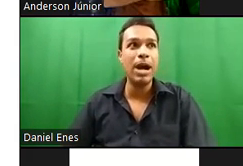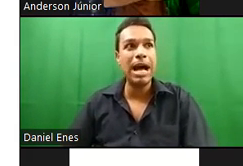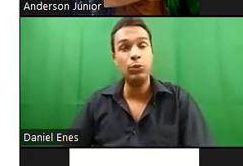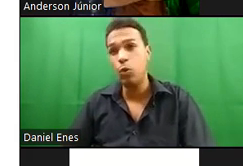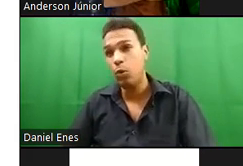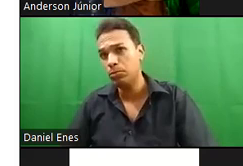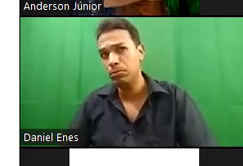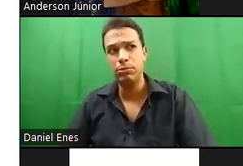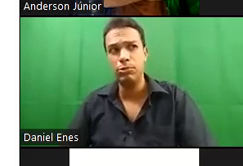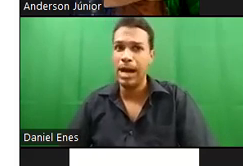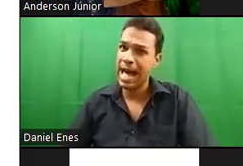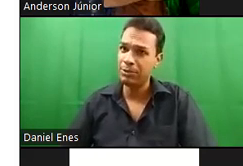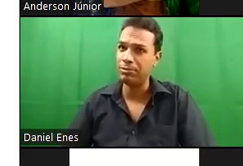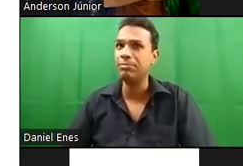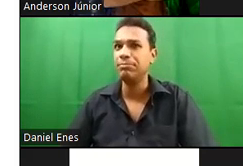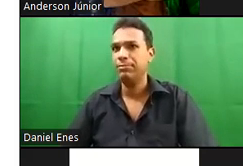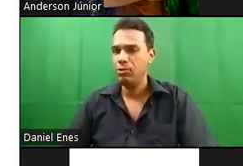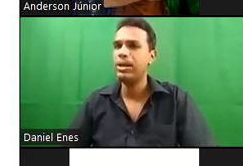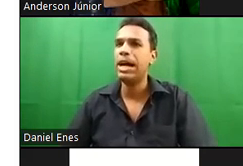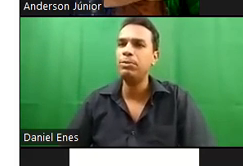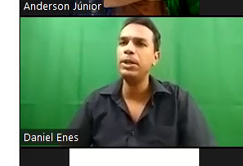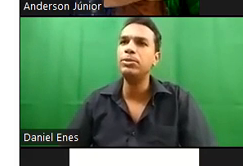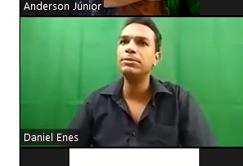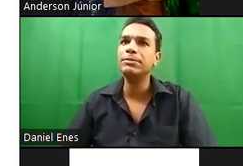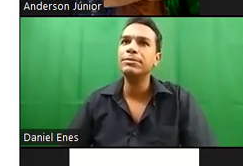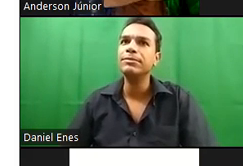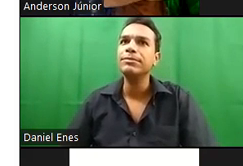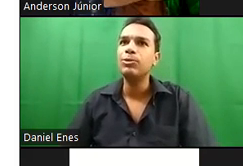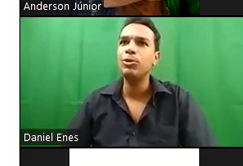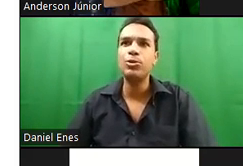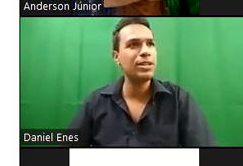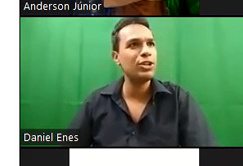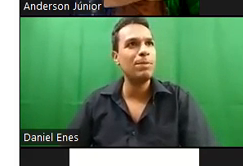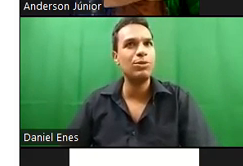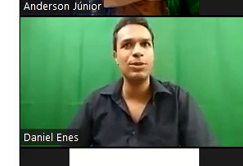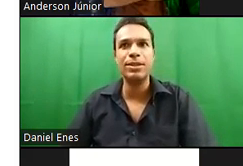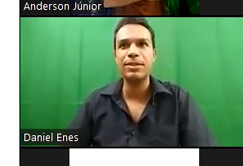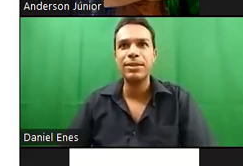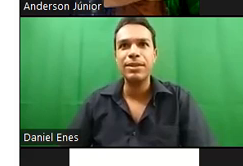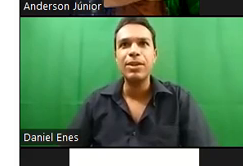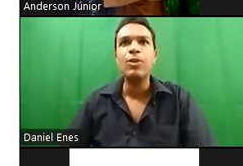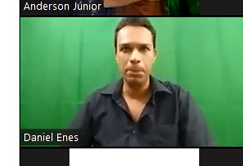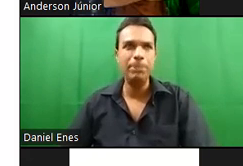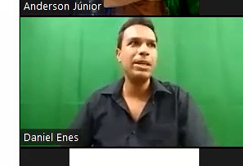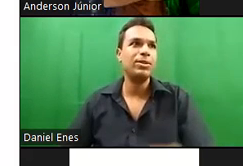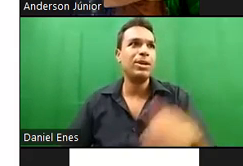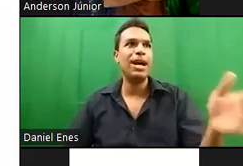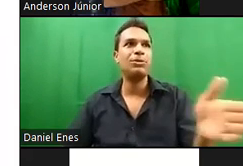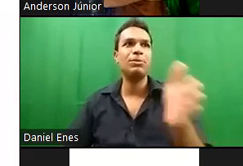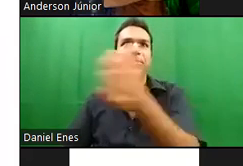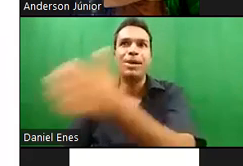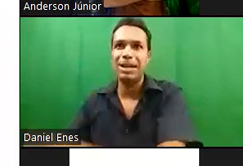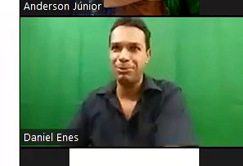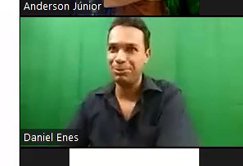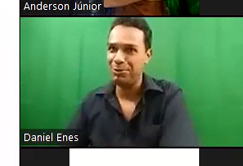comeu o rato ou o rato, o gato comeu. Qual dos dois a gente mais usa? O primeiro, né? O gato